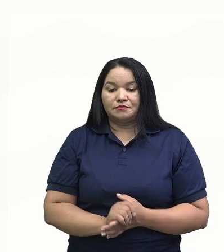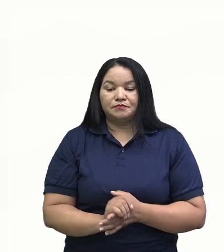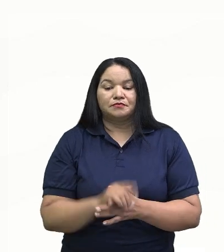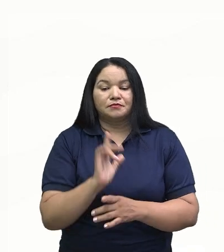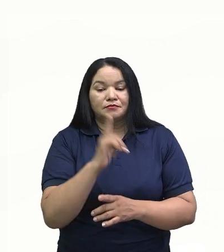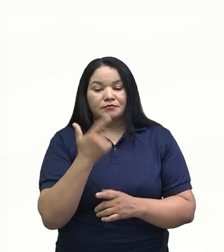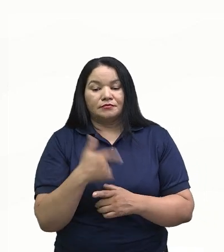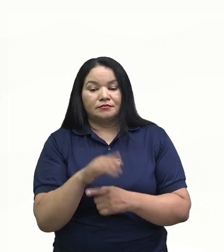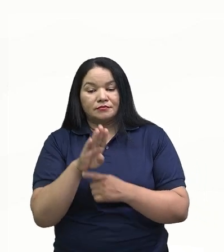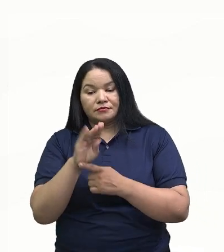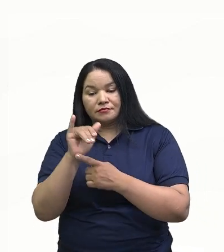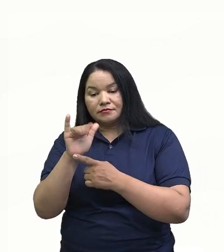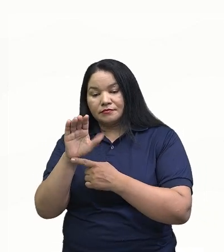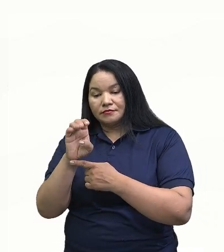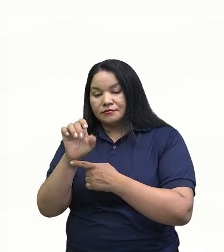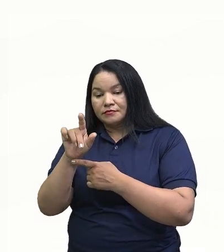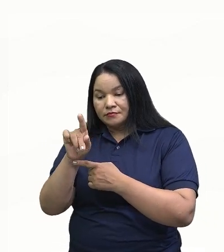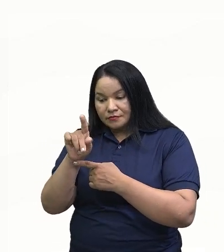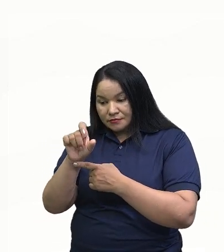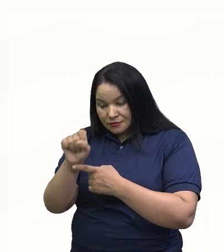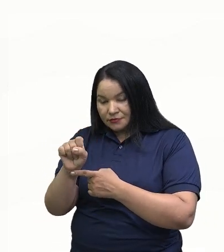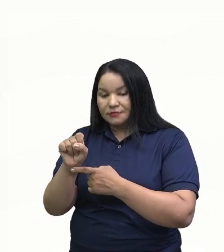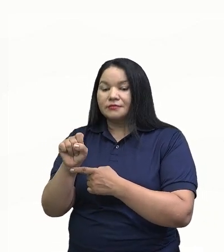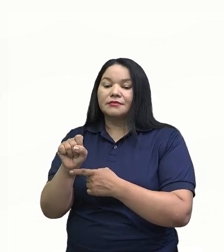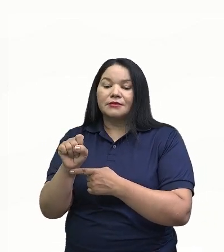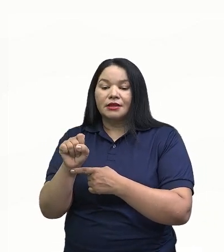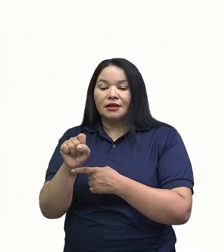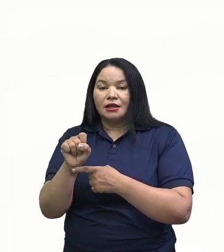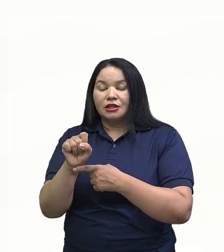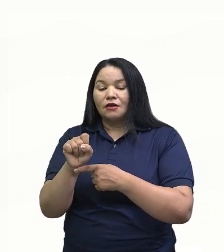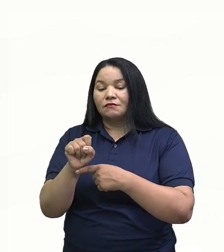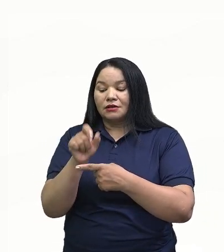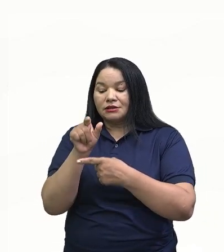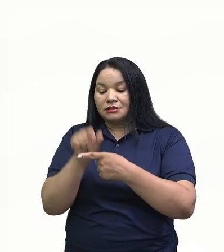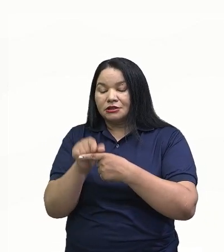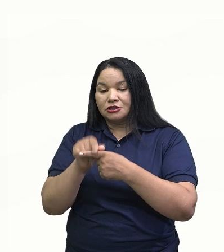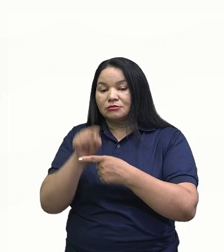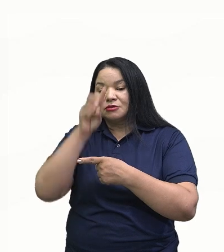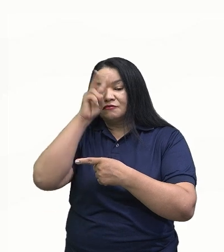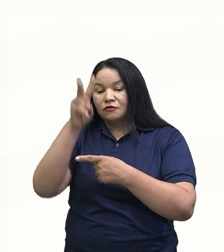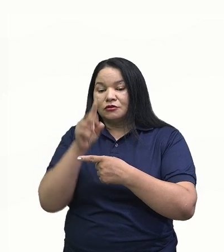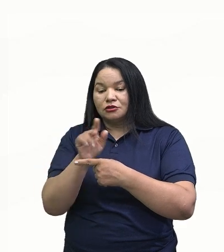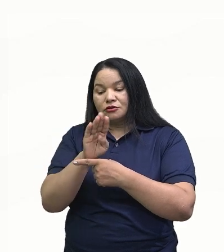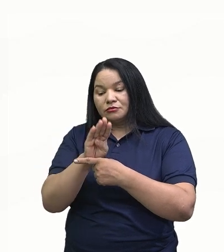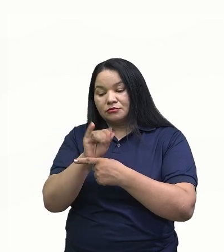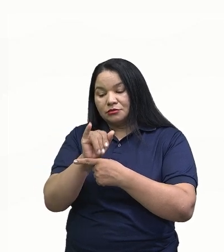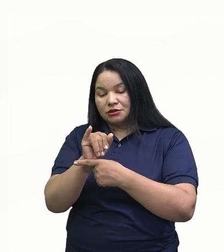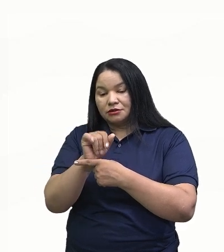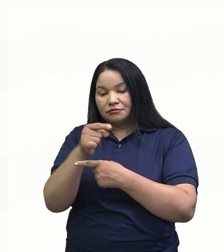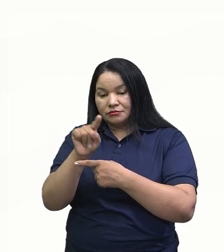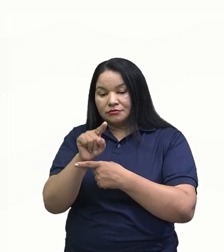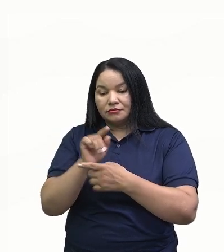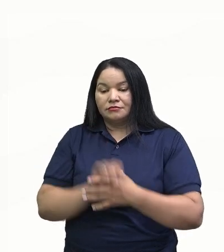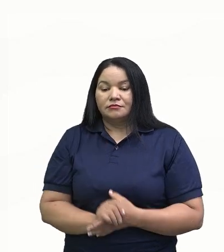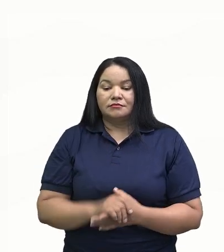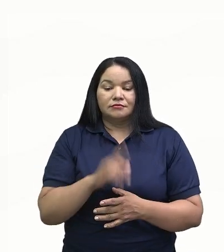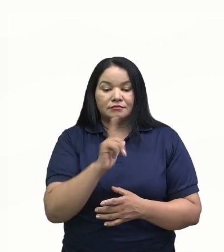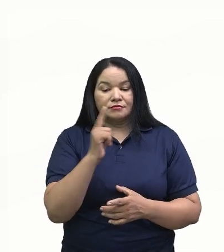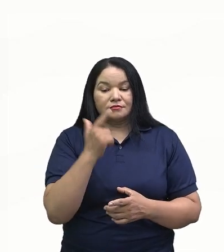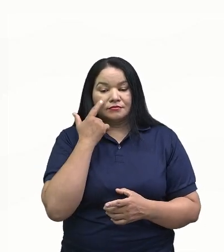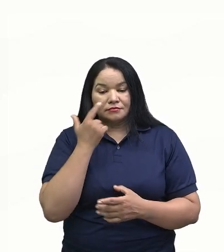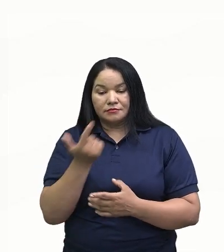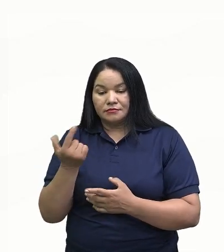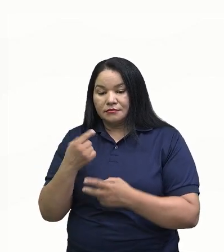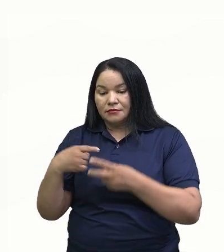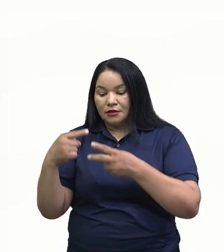bíceps, termina com PS, então a sílaba tônica aqui. E história, mágoa e vitória, que justamente